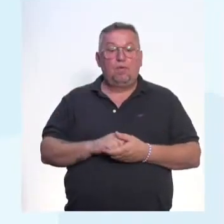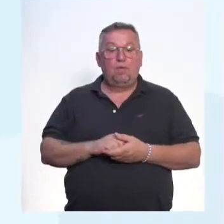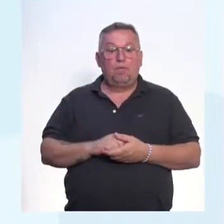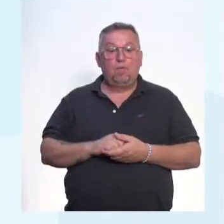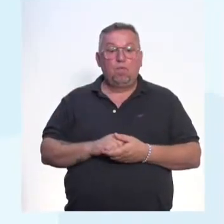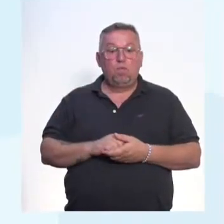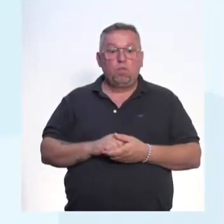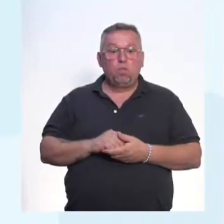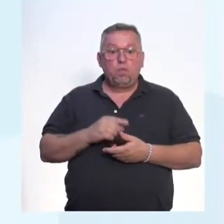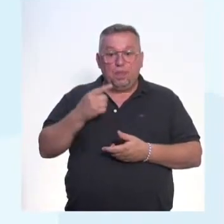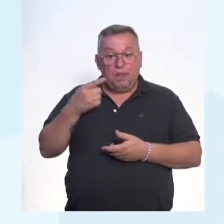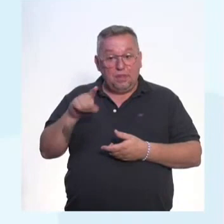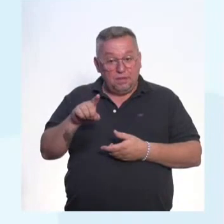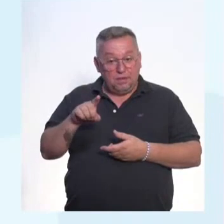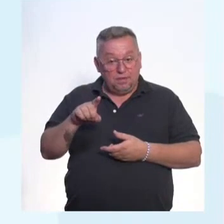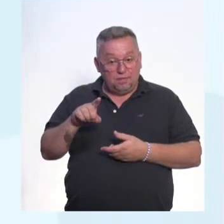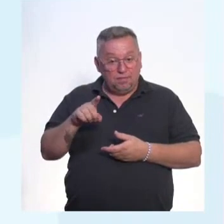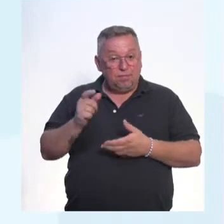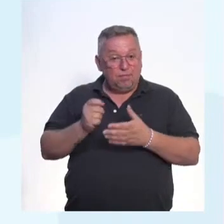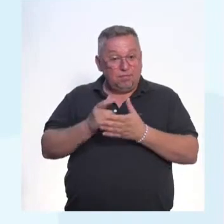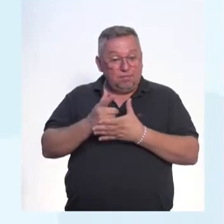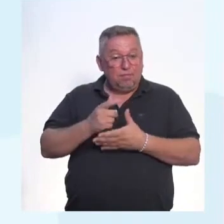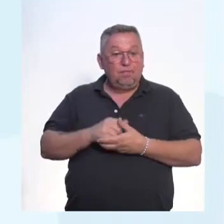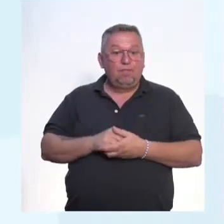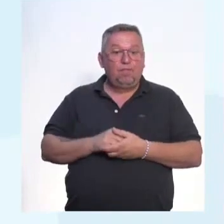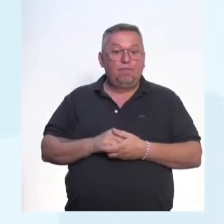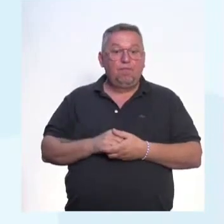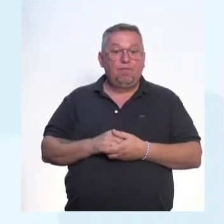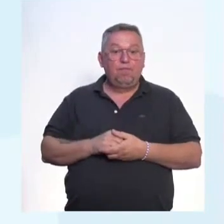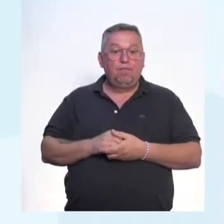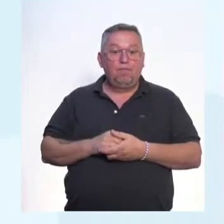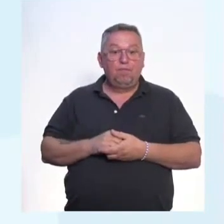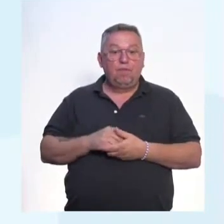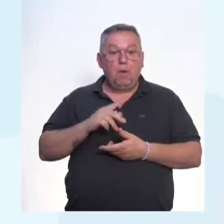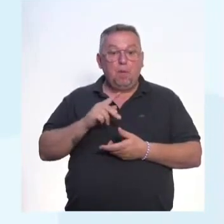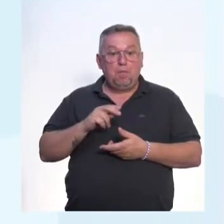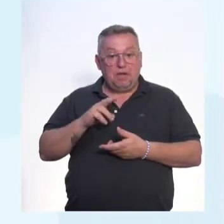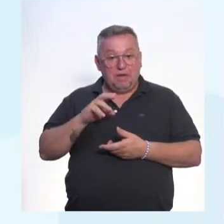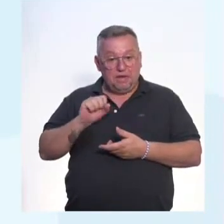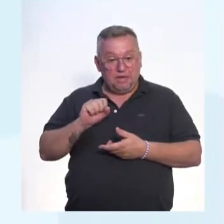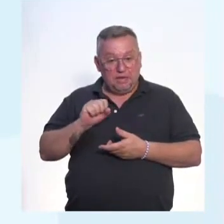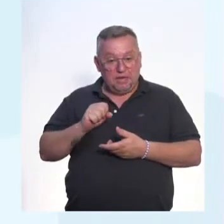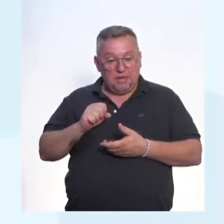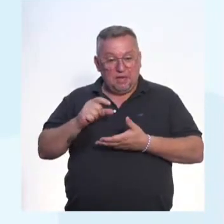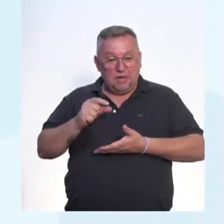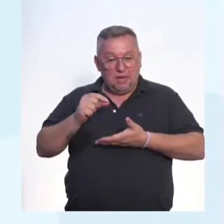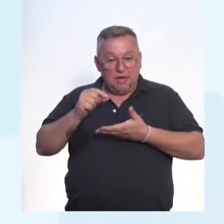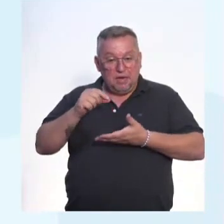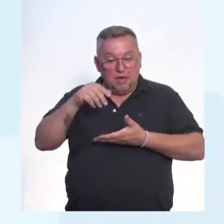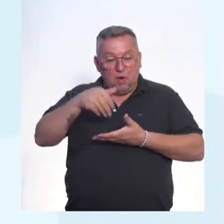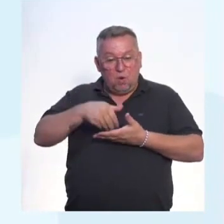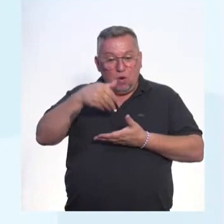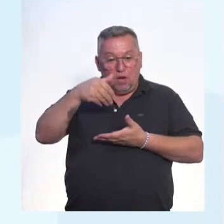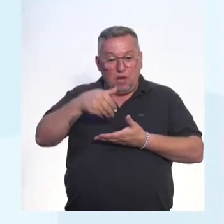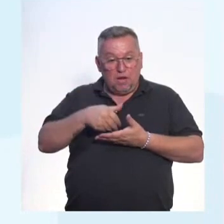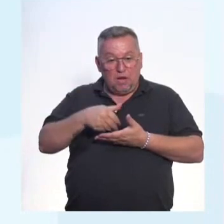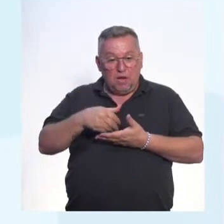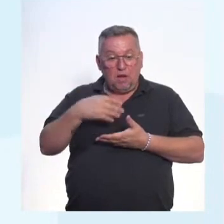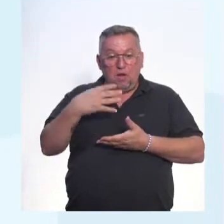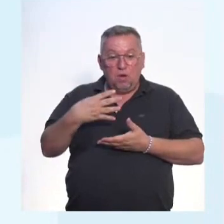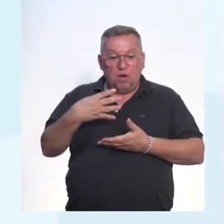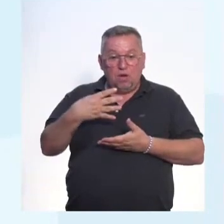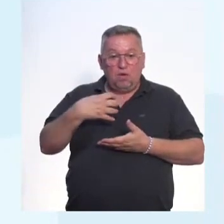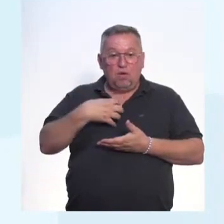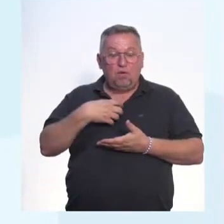E a última compra, tenho pires e colheres. 4 tipos